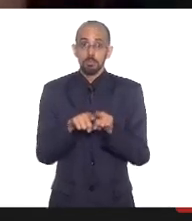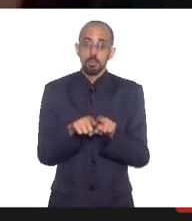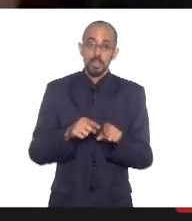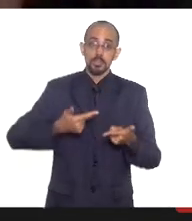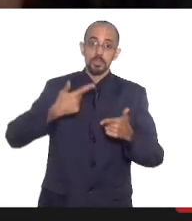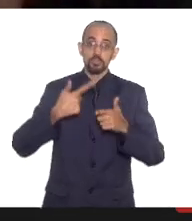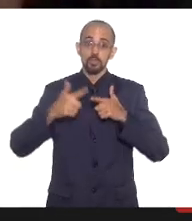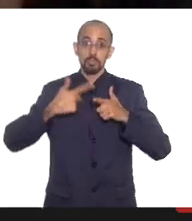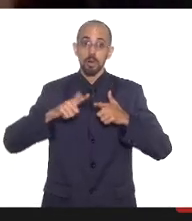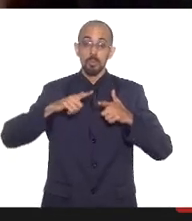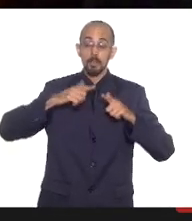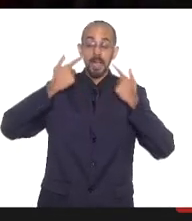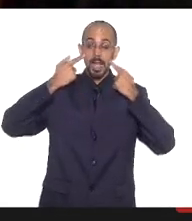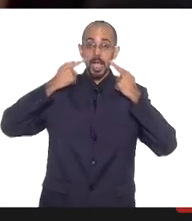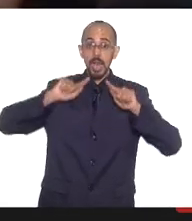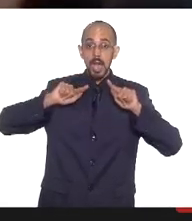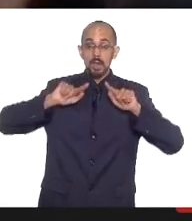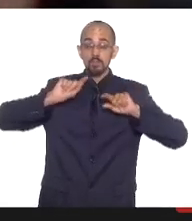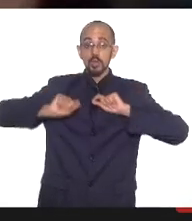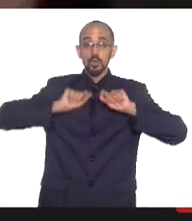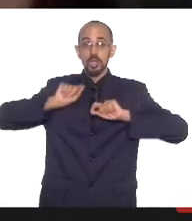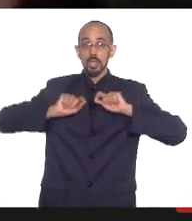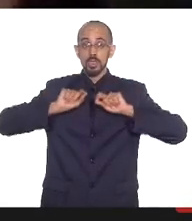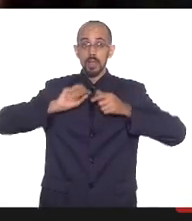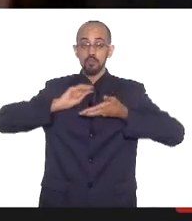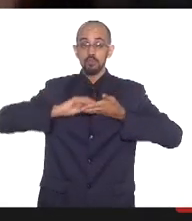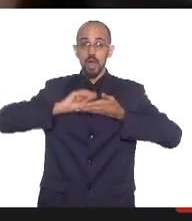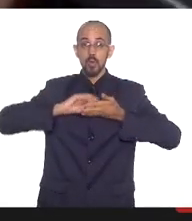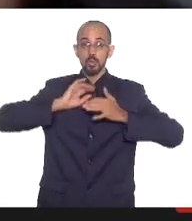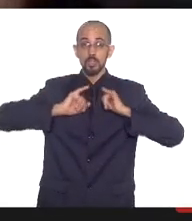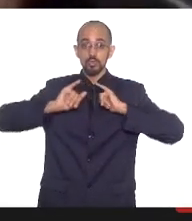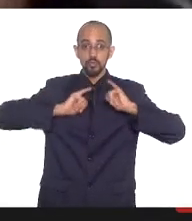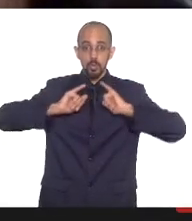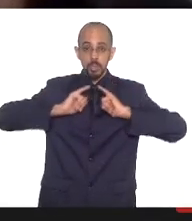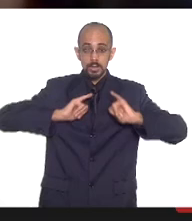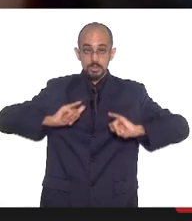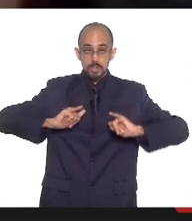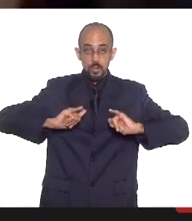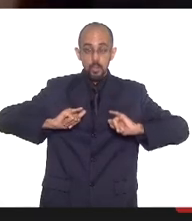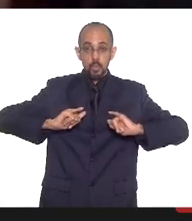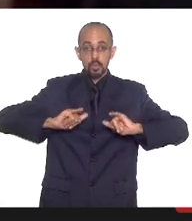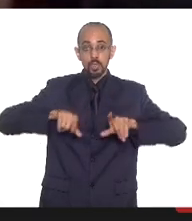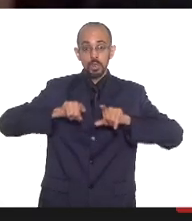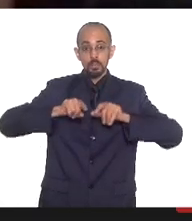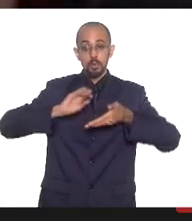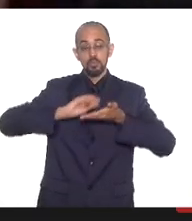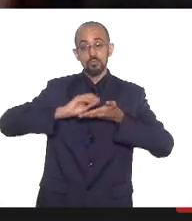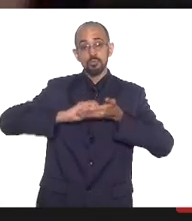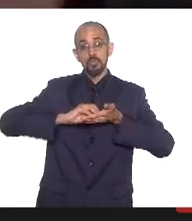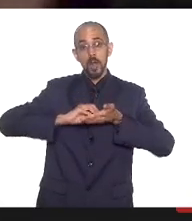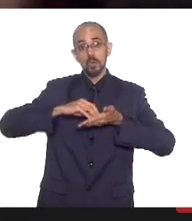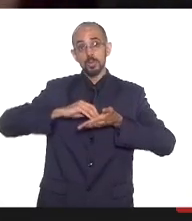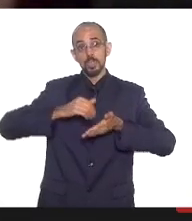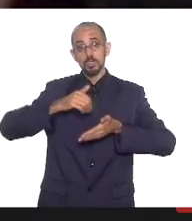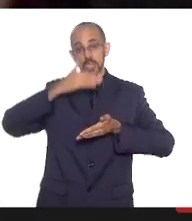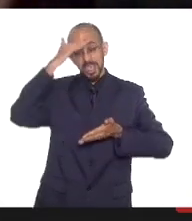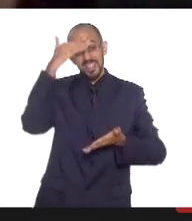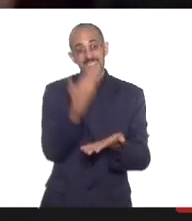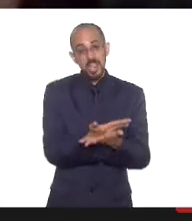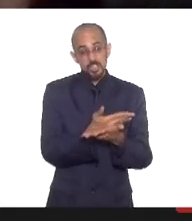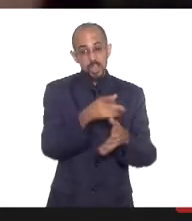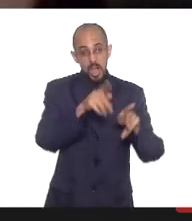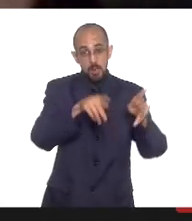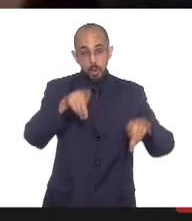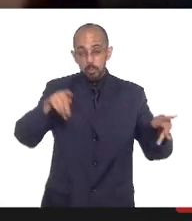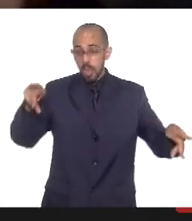crítica pela desinformação e descrédito da população em relação a gravidade e Saúde